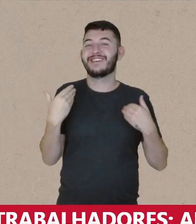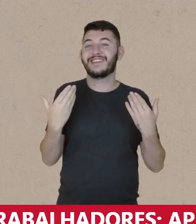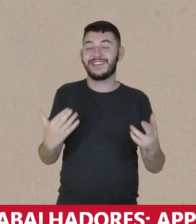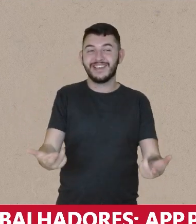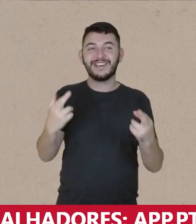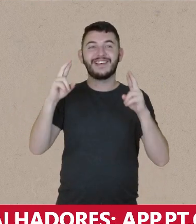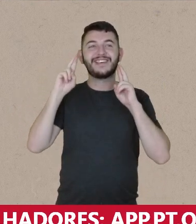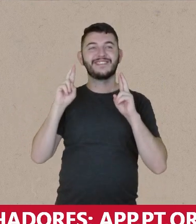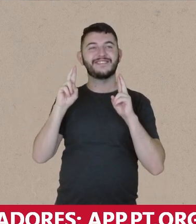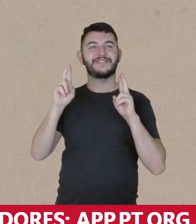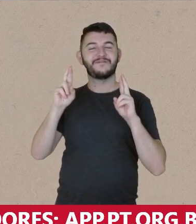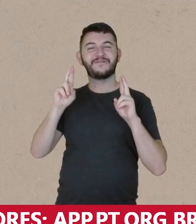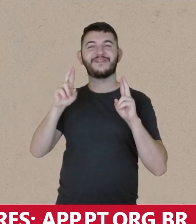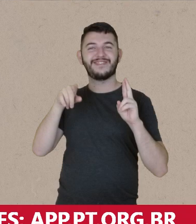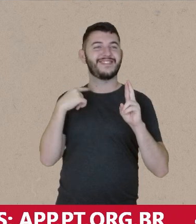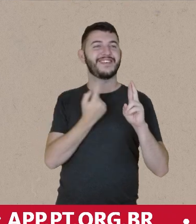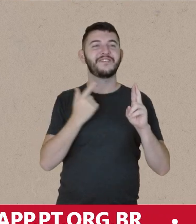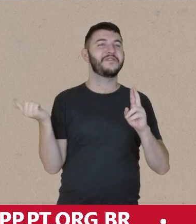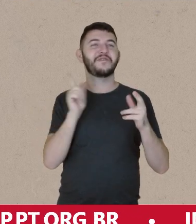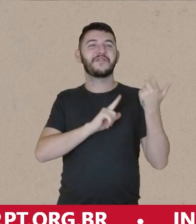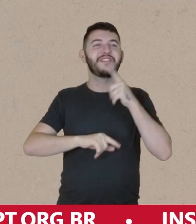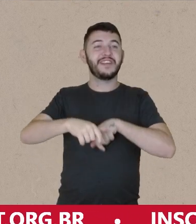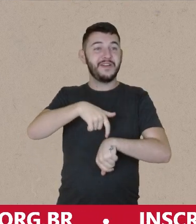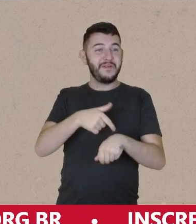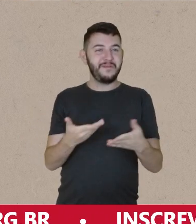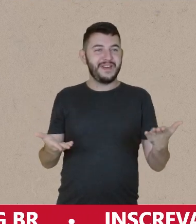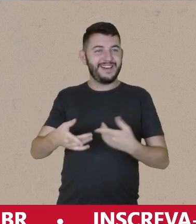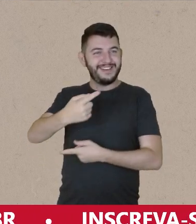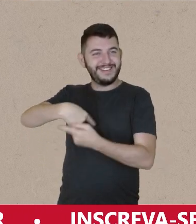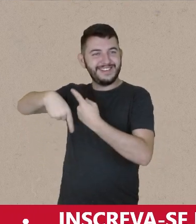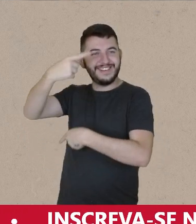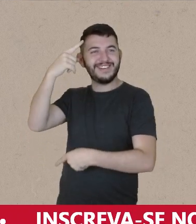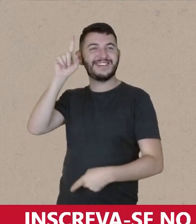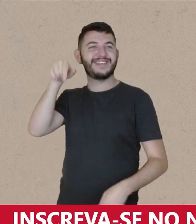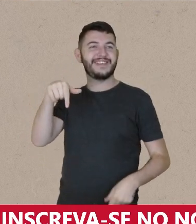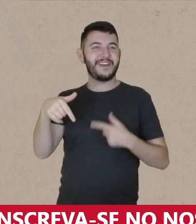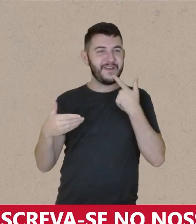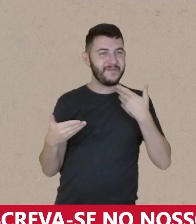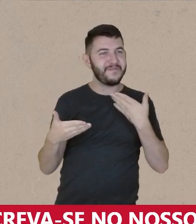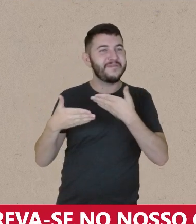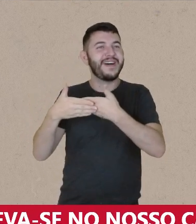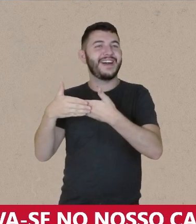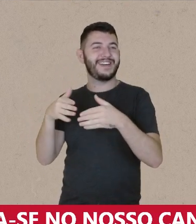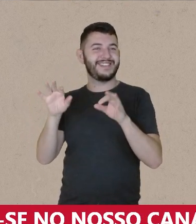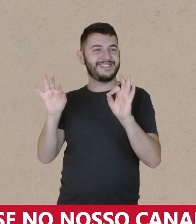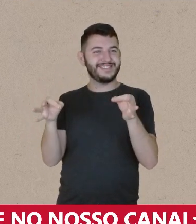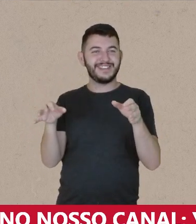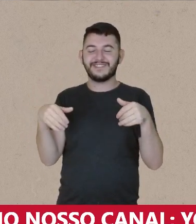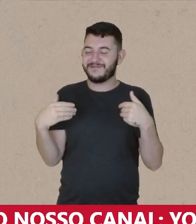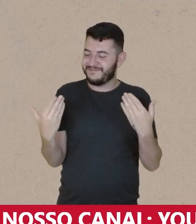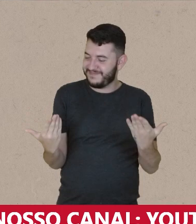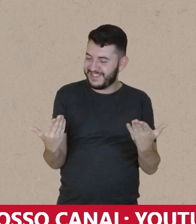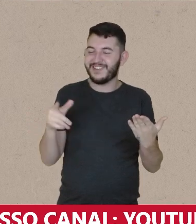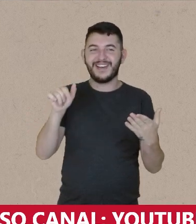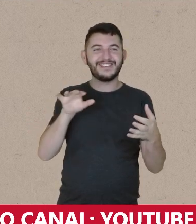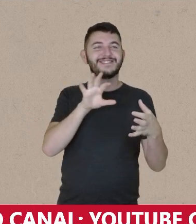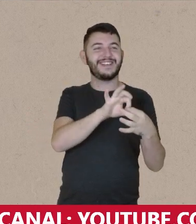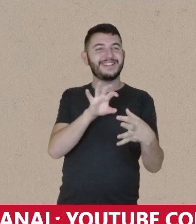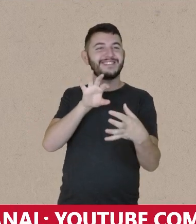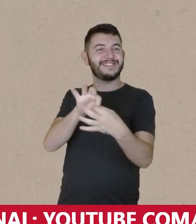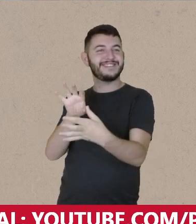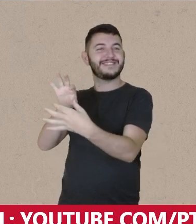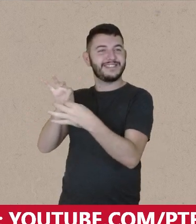esperança. Nós vamos superar esse momento e o momento está próximo, viu? Então é essa união que vai